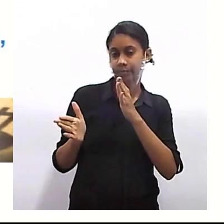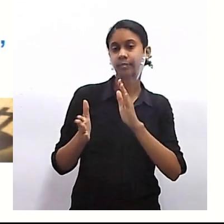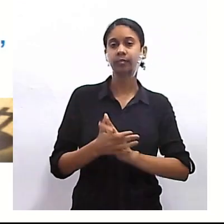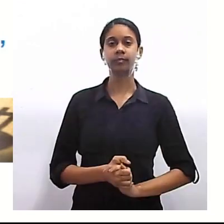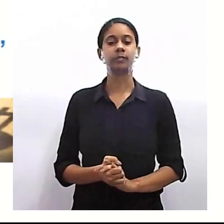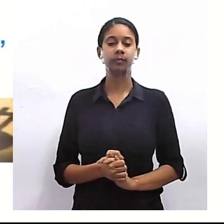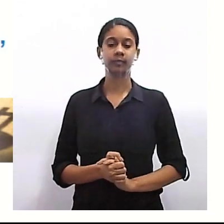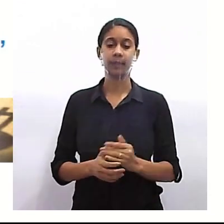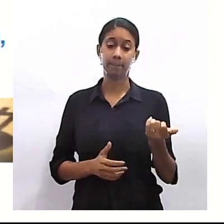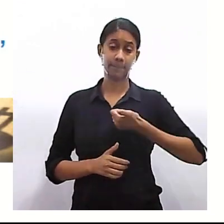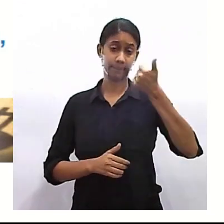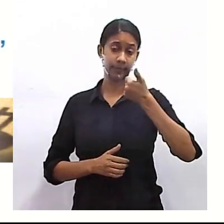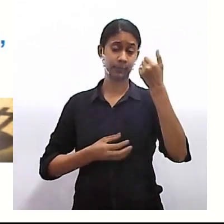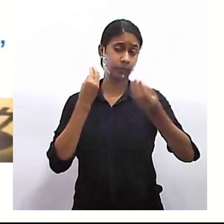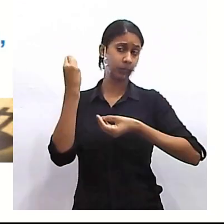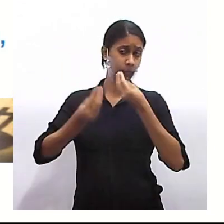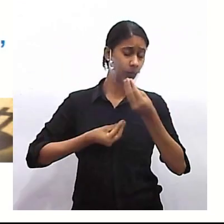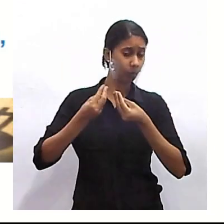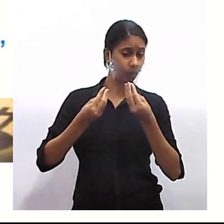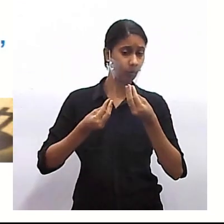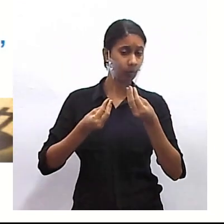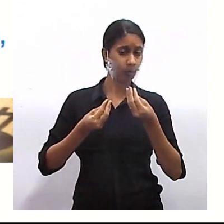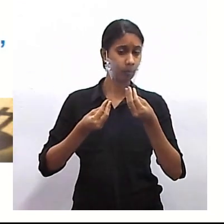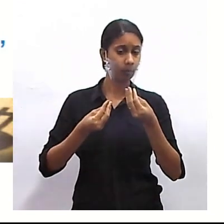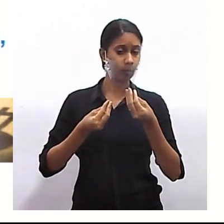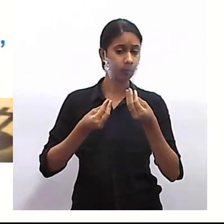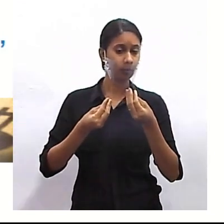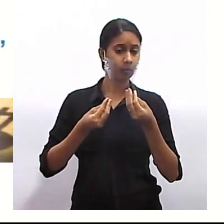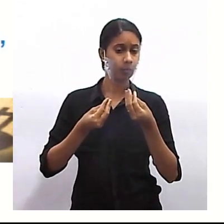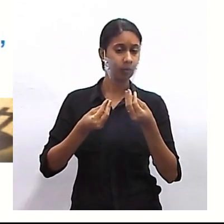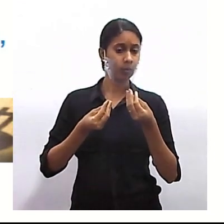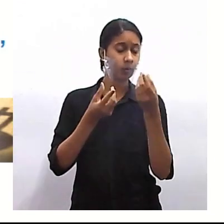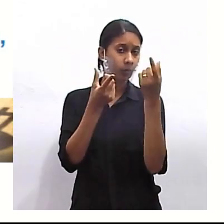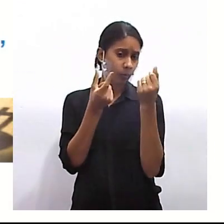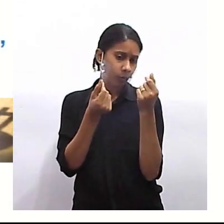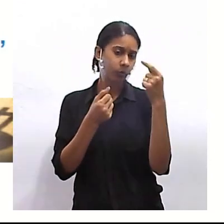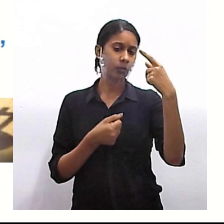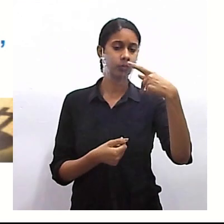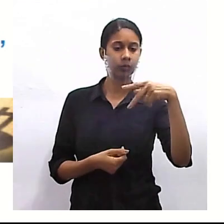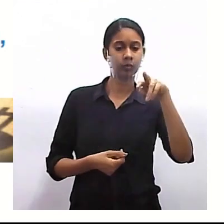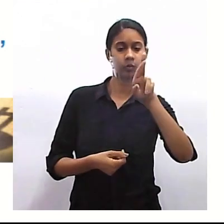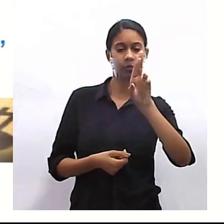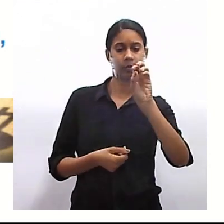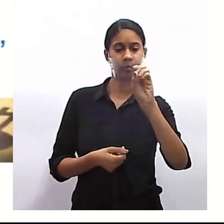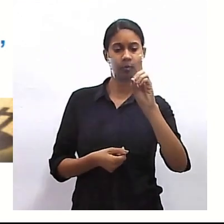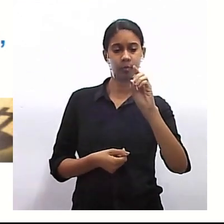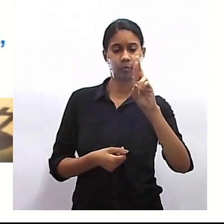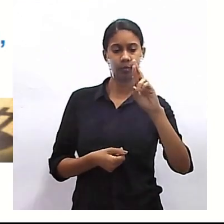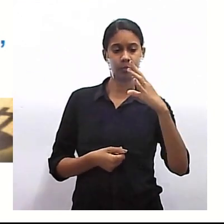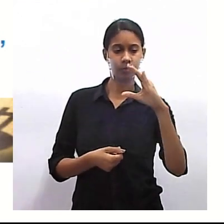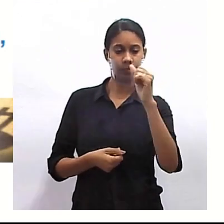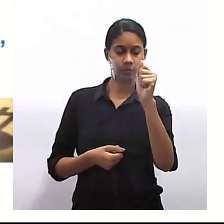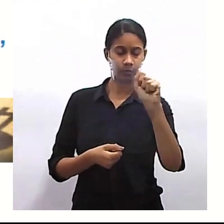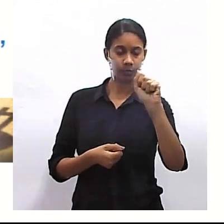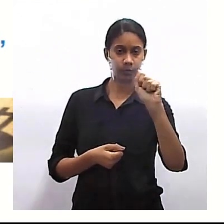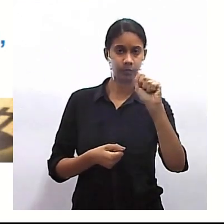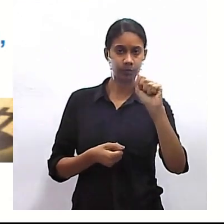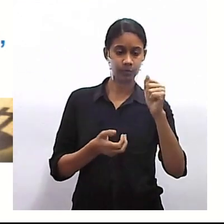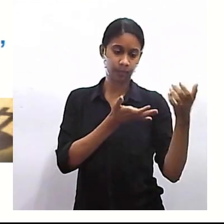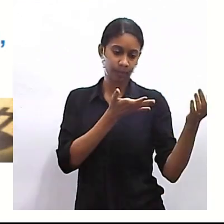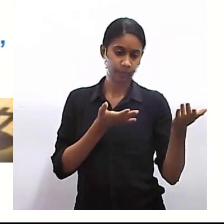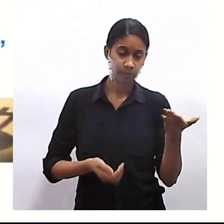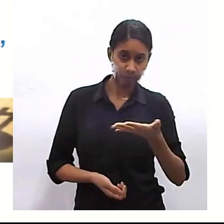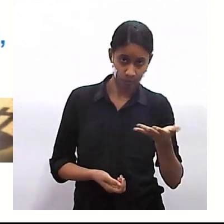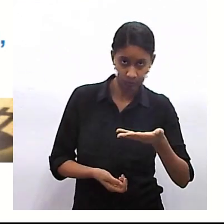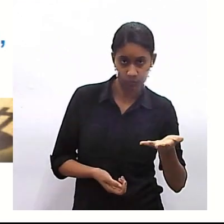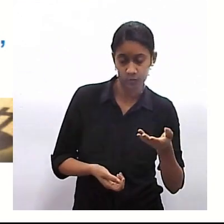vamos entender como um custo de produção. Produção em que sentido? Formar um kit, né,